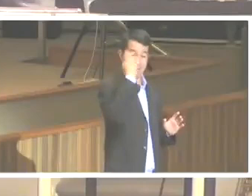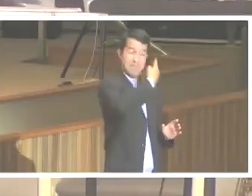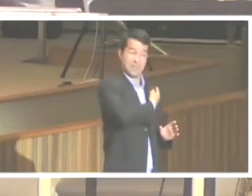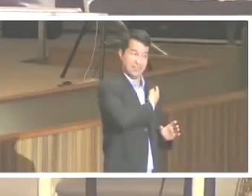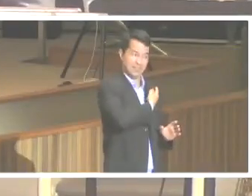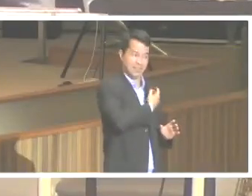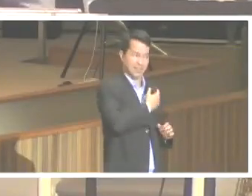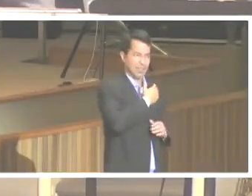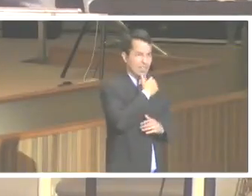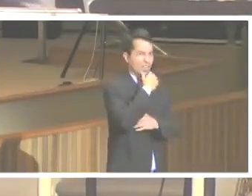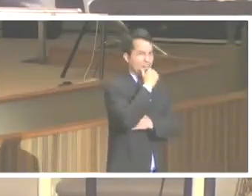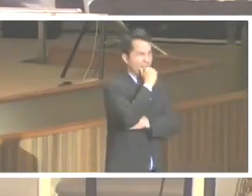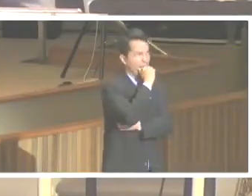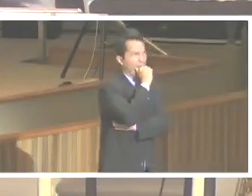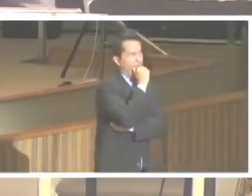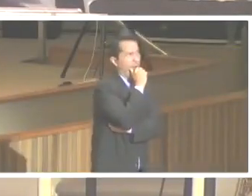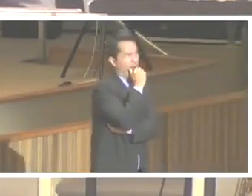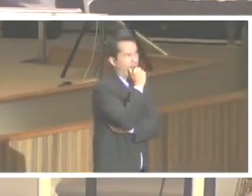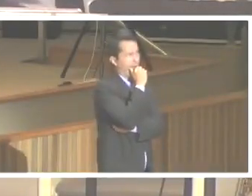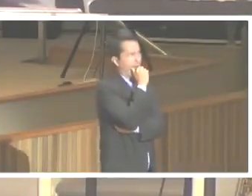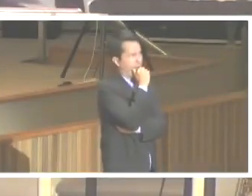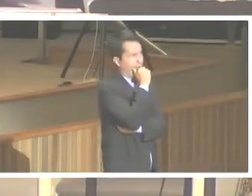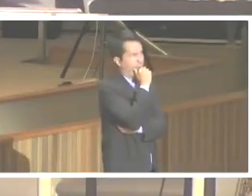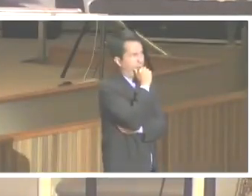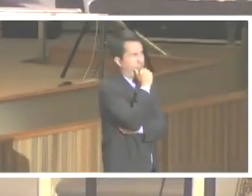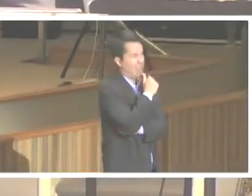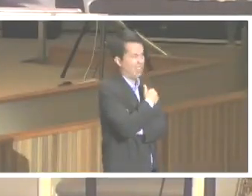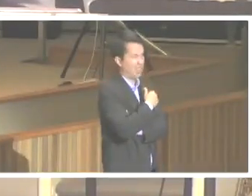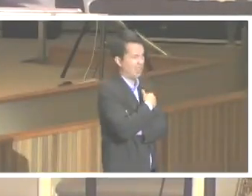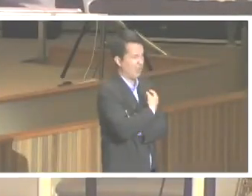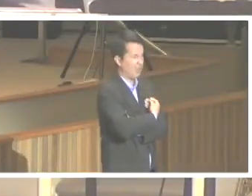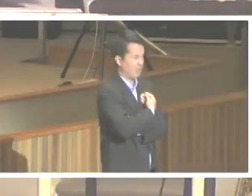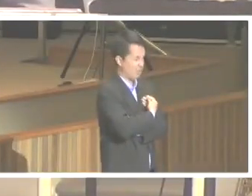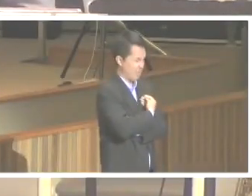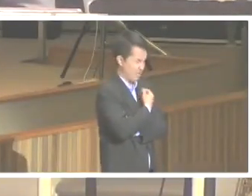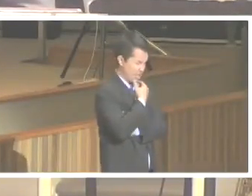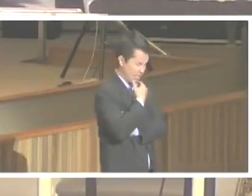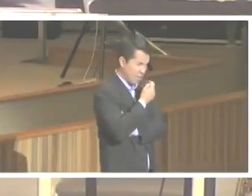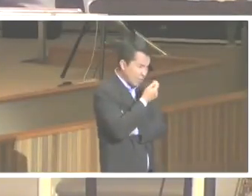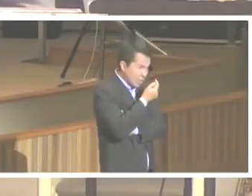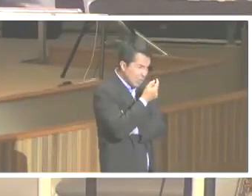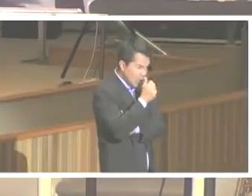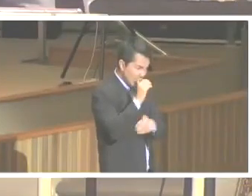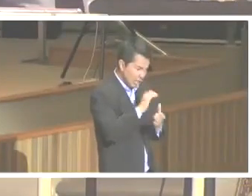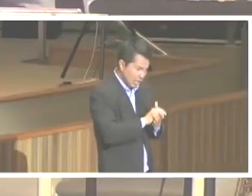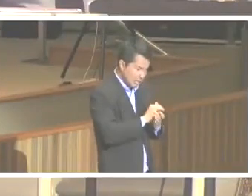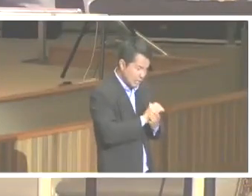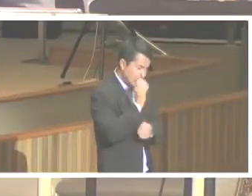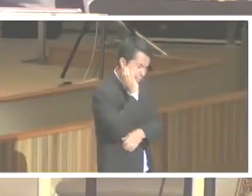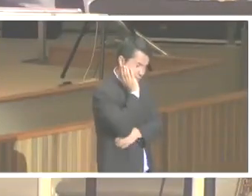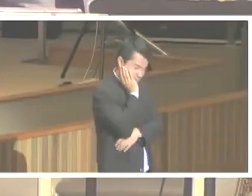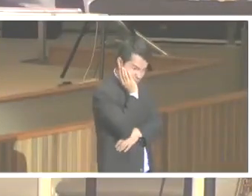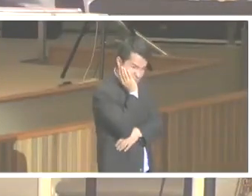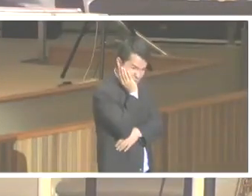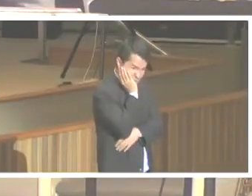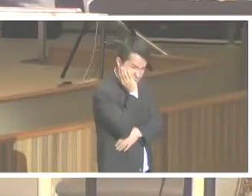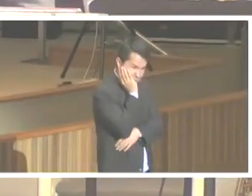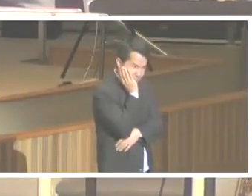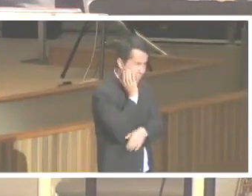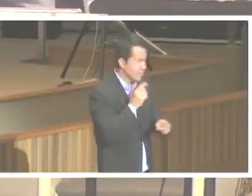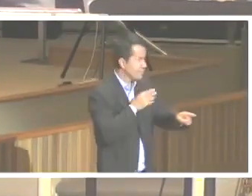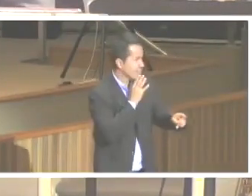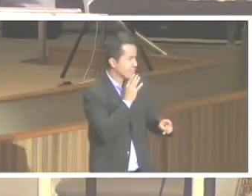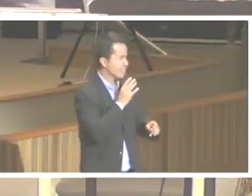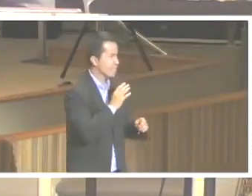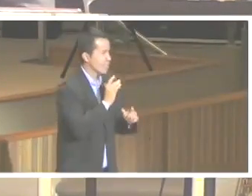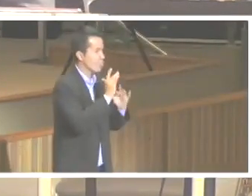sem o bem agora minha vida tá todo organizada eu nunca vi uma noiva que já não